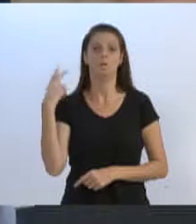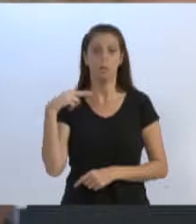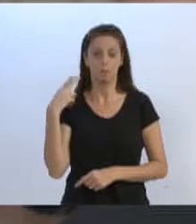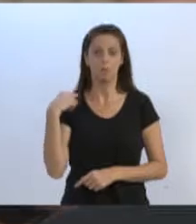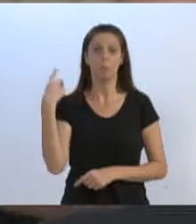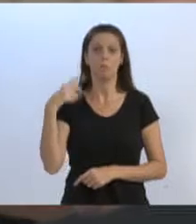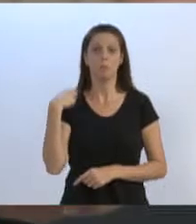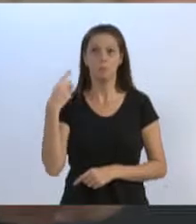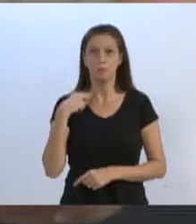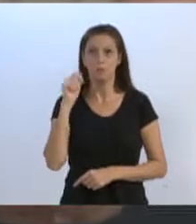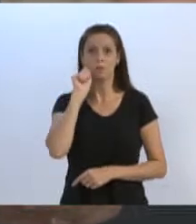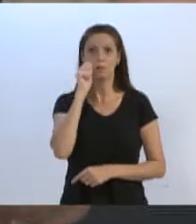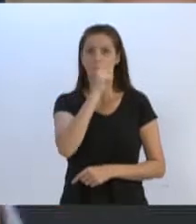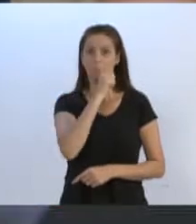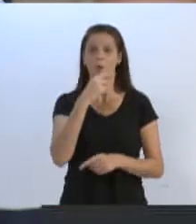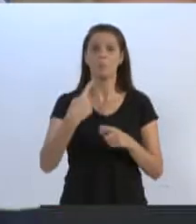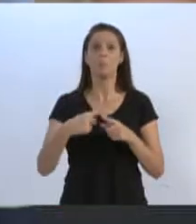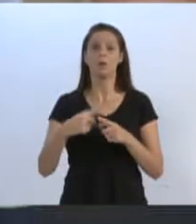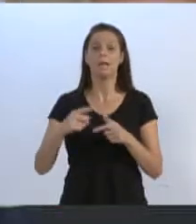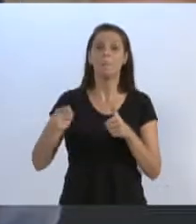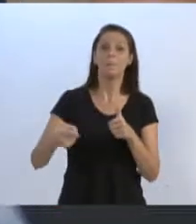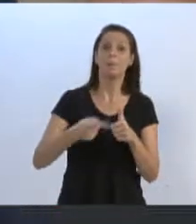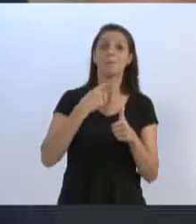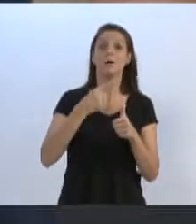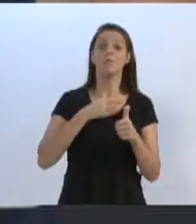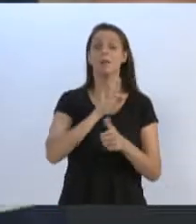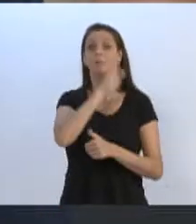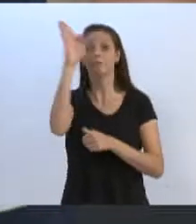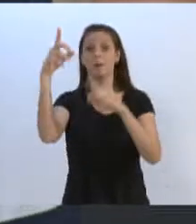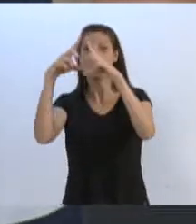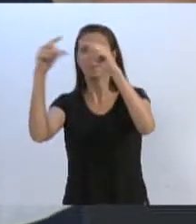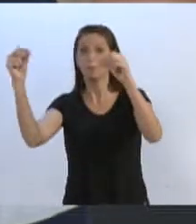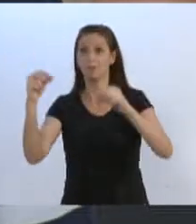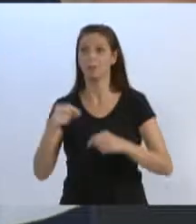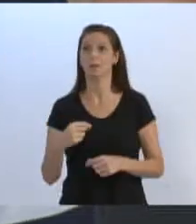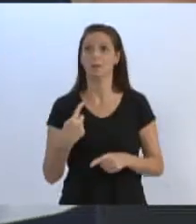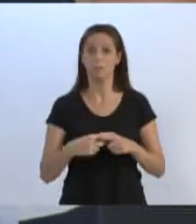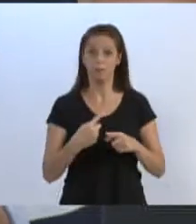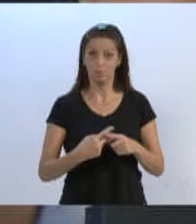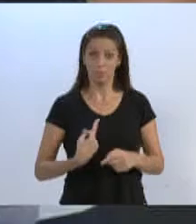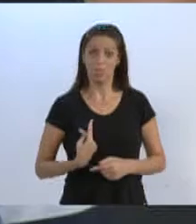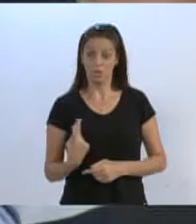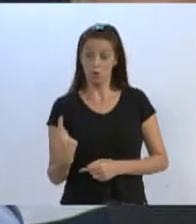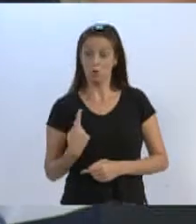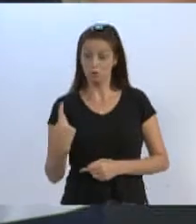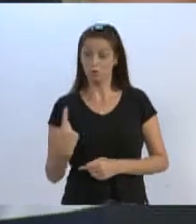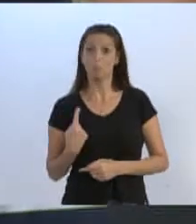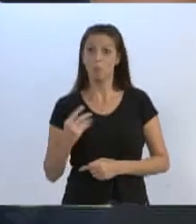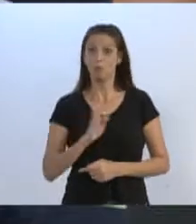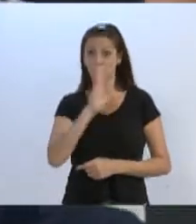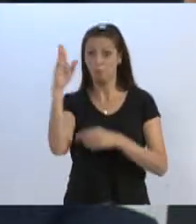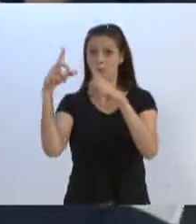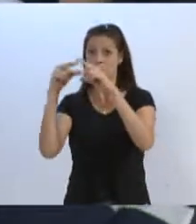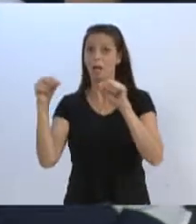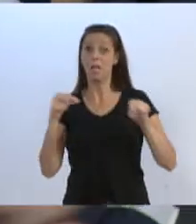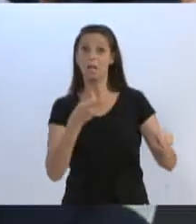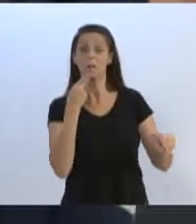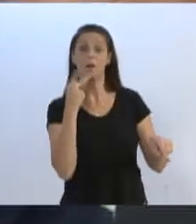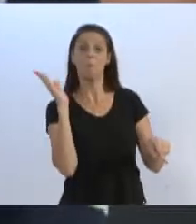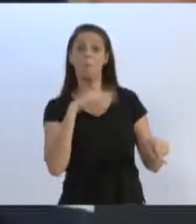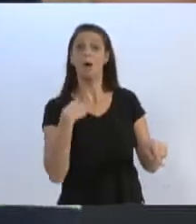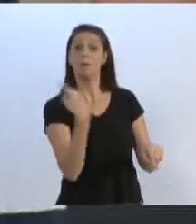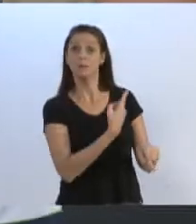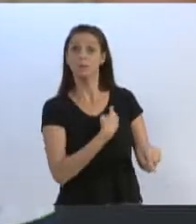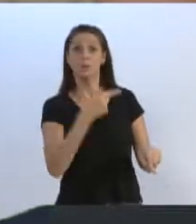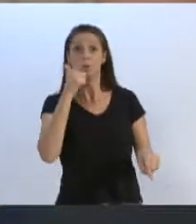Alba pela sua primeira ida a Brasília. Nós, quando fomos a Brasília, vereador, e fomos inclusive rechaçados por ele aqui nessa Casa Legislativa,